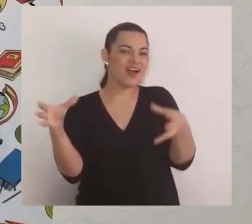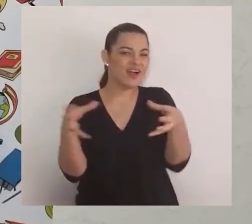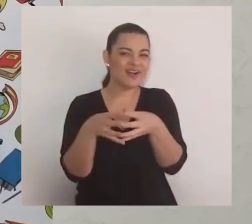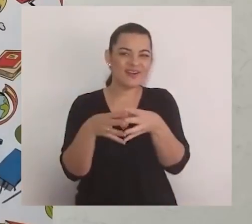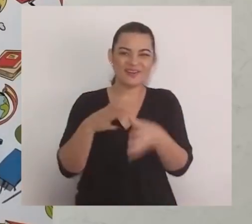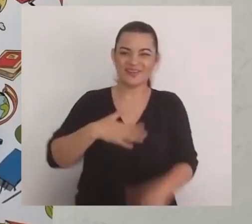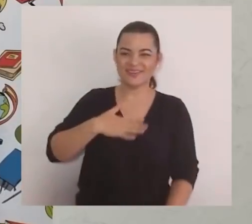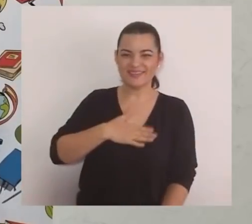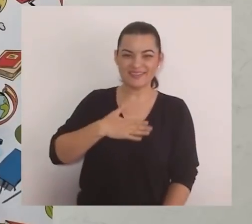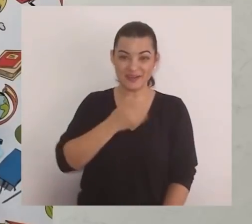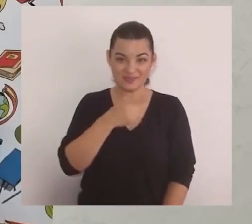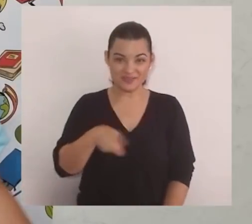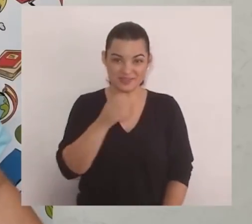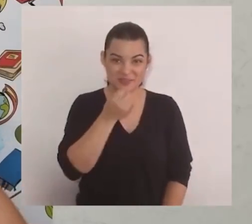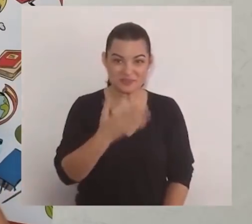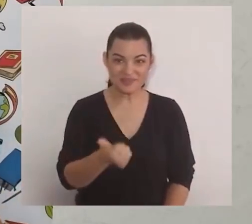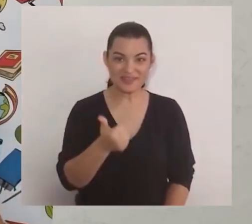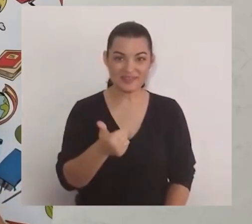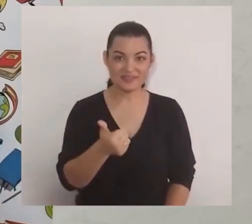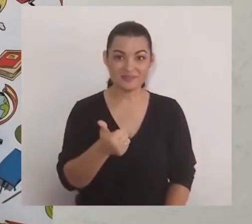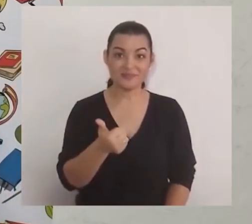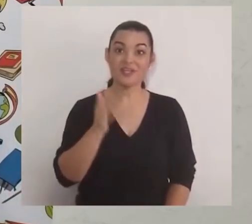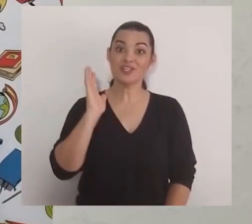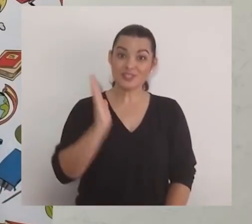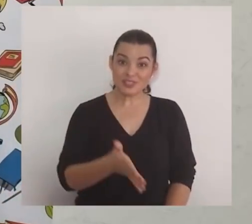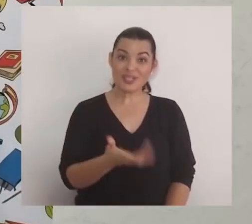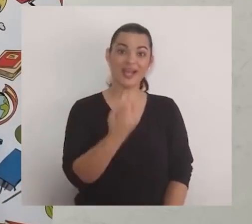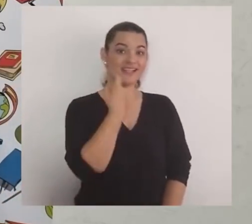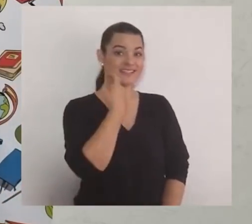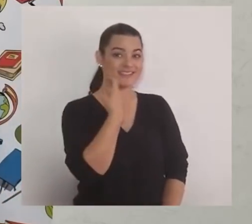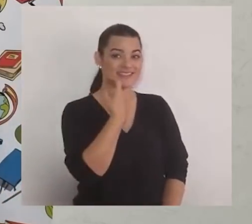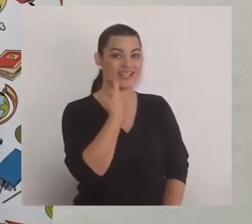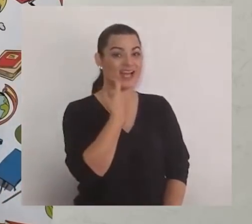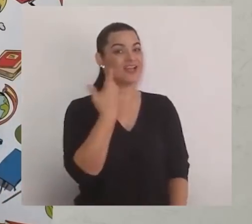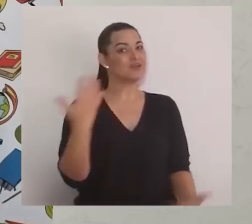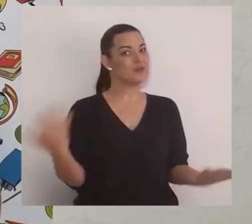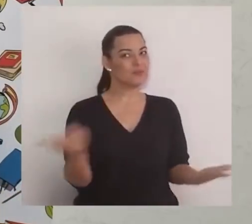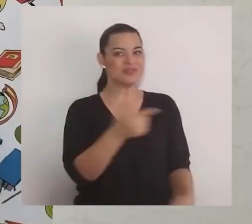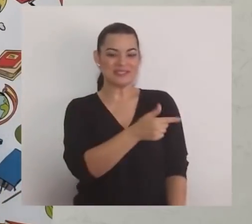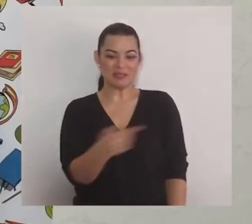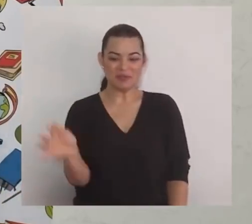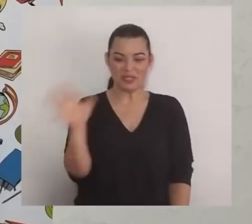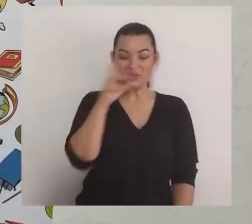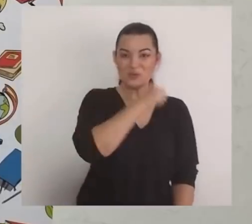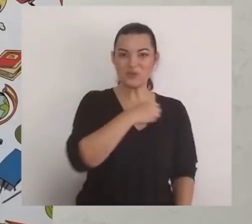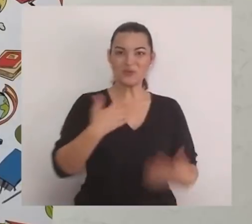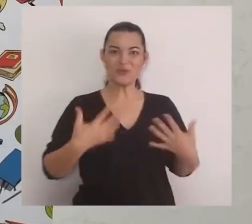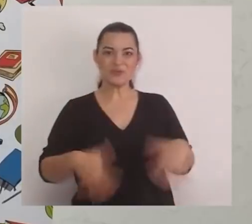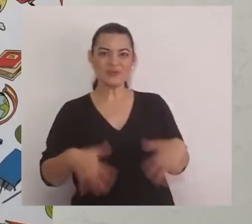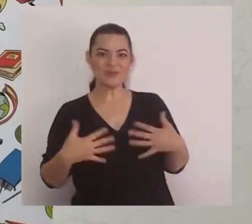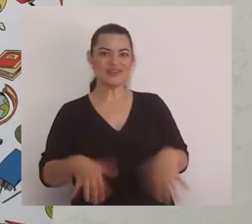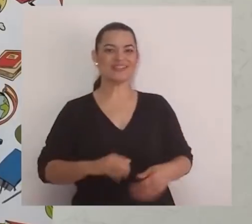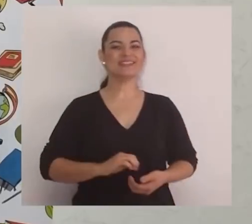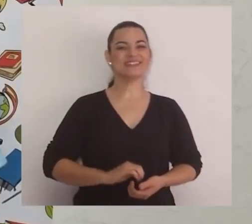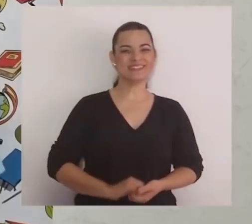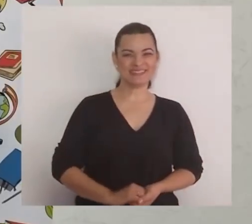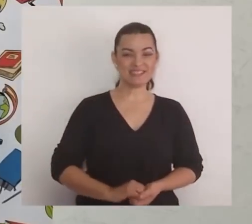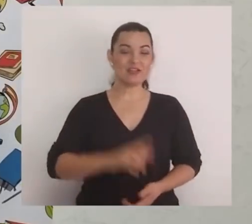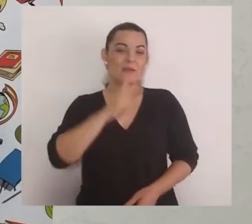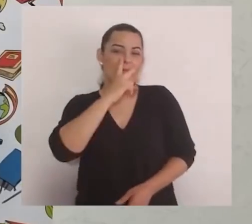O programa Além das Letras vai ficando por aqui, mas eu te espero no próximo programa. Tchau,